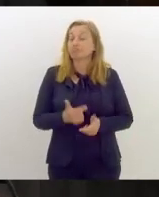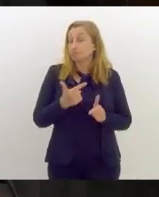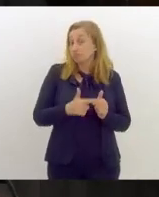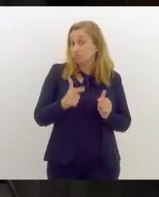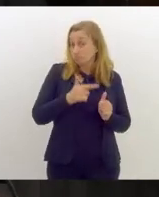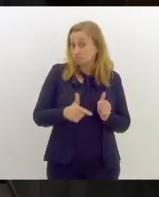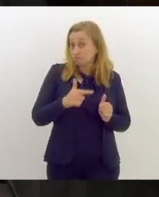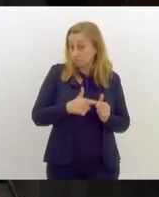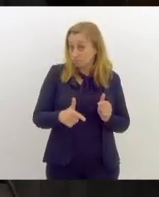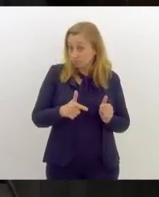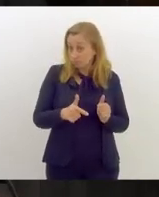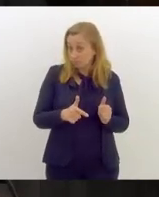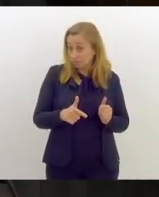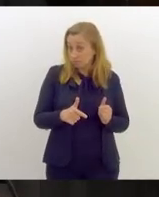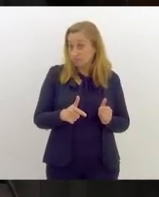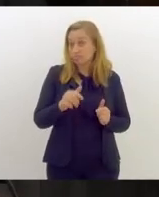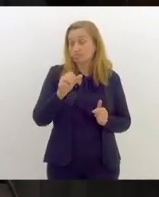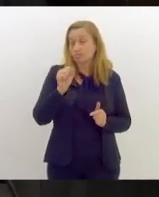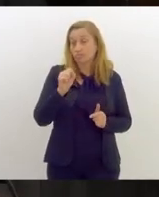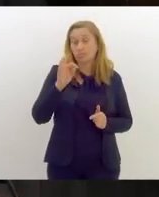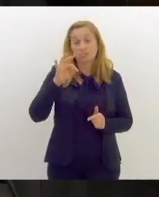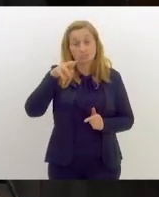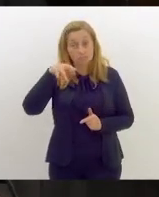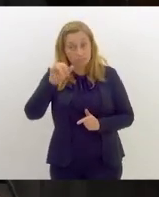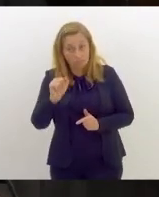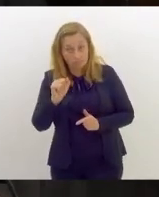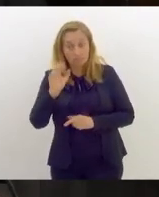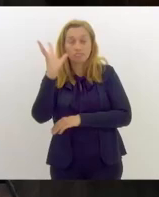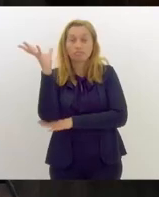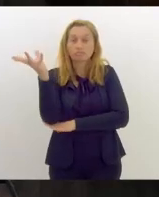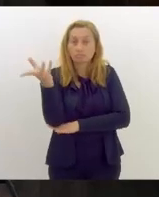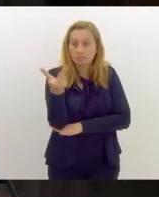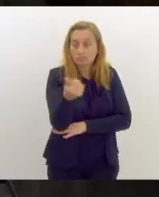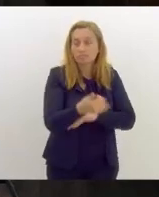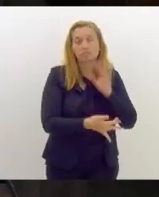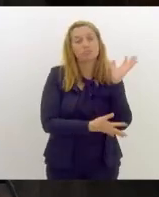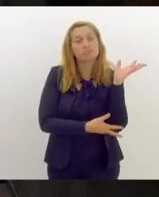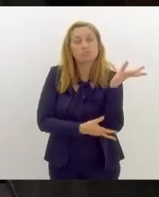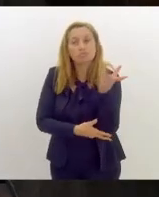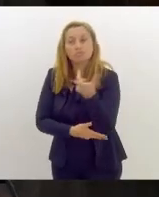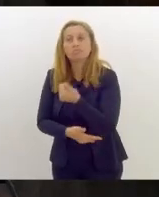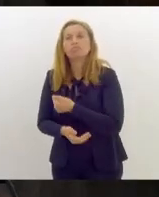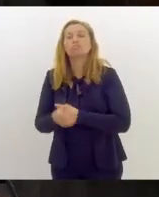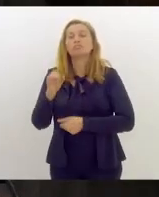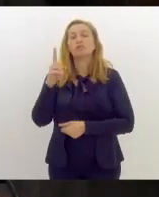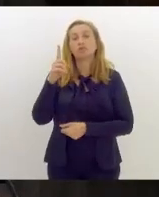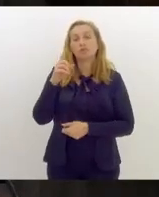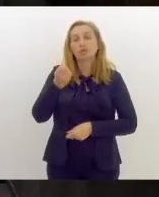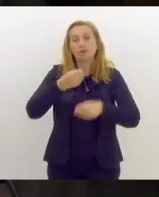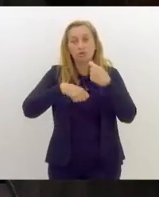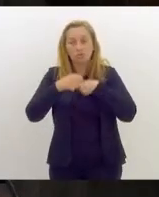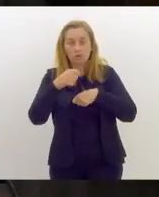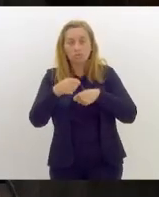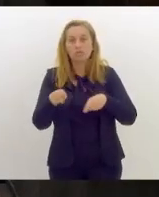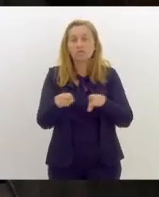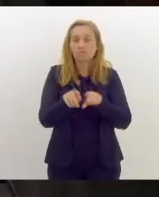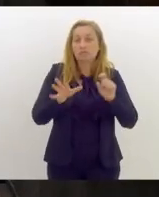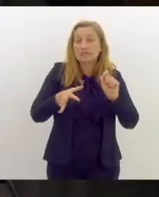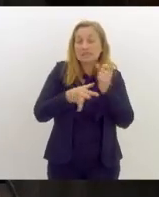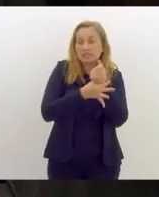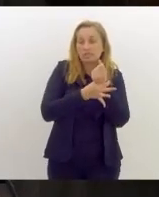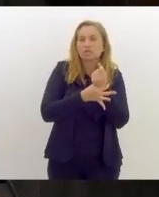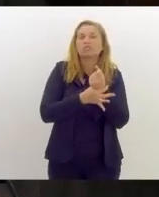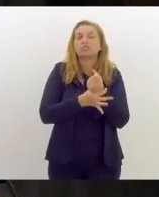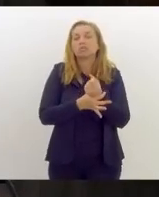de natureza Sanitária de natureza ambiental e natureza econômica e de segurança não